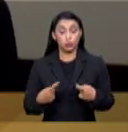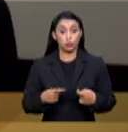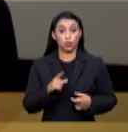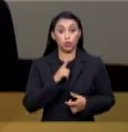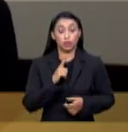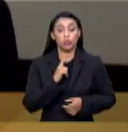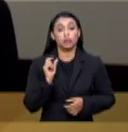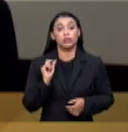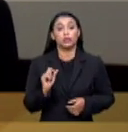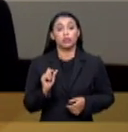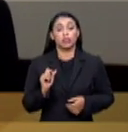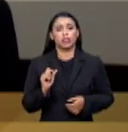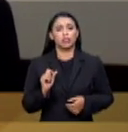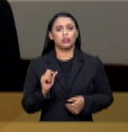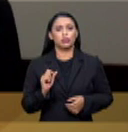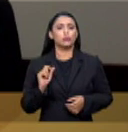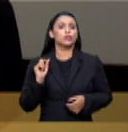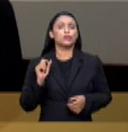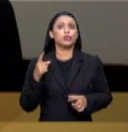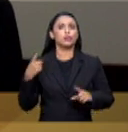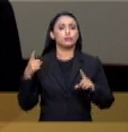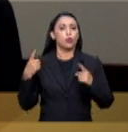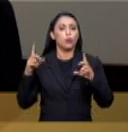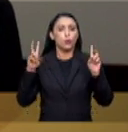legitimidade do Estado em discutir